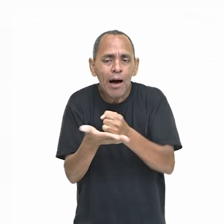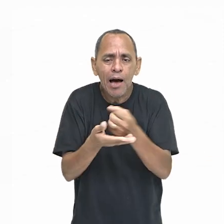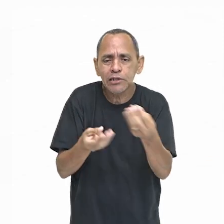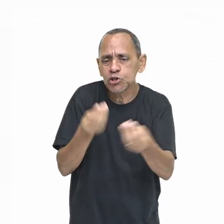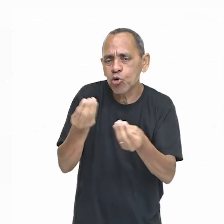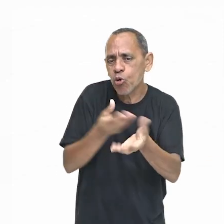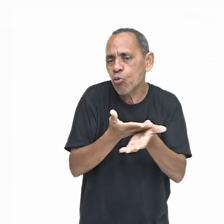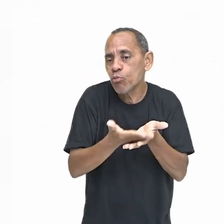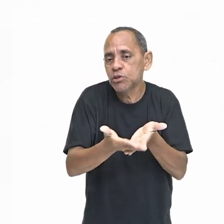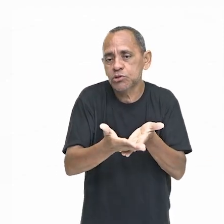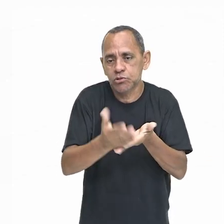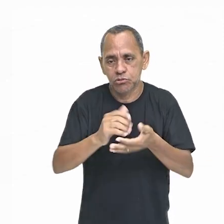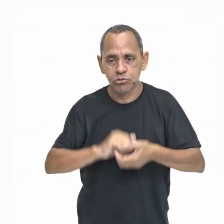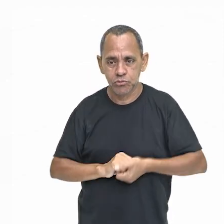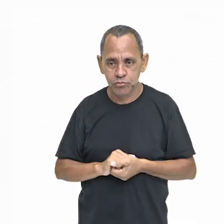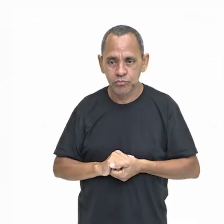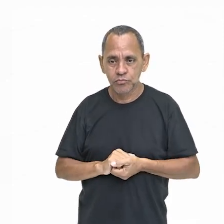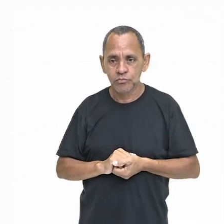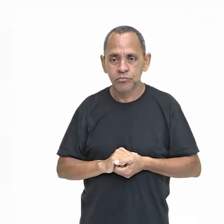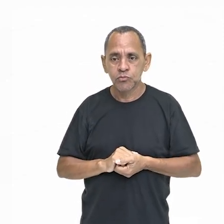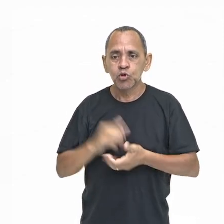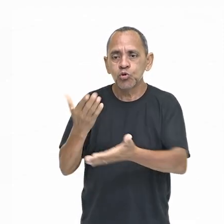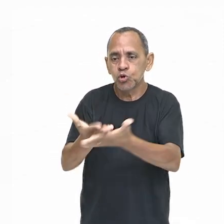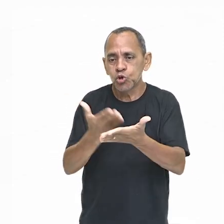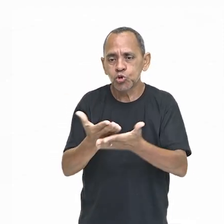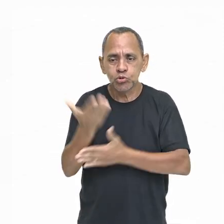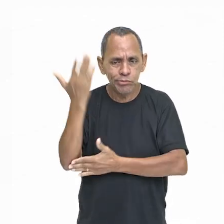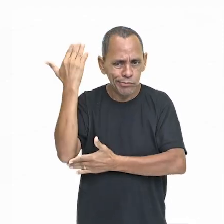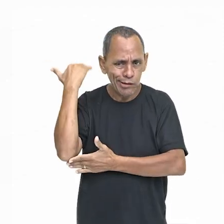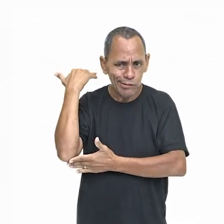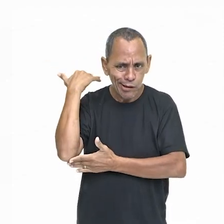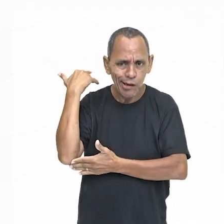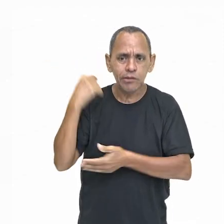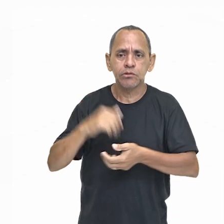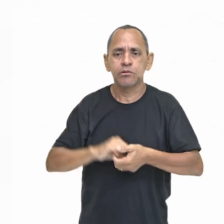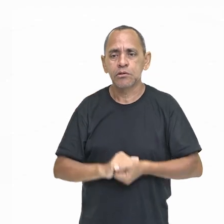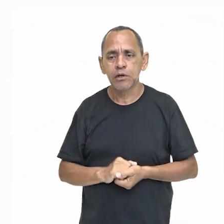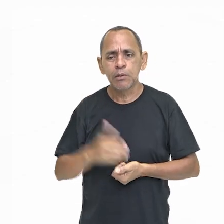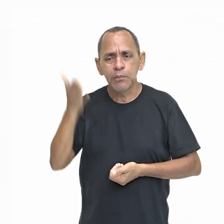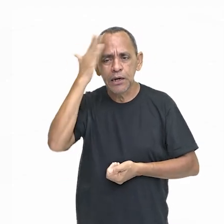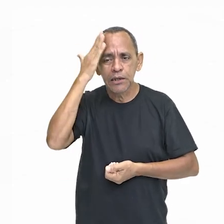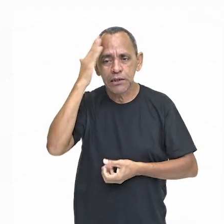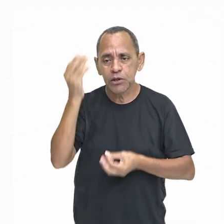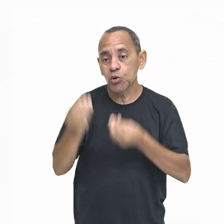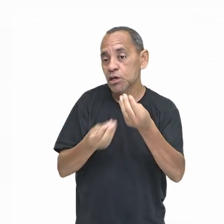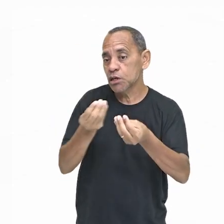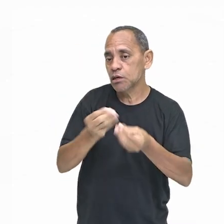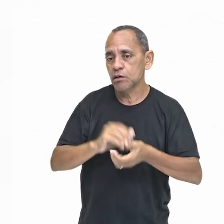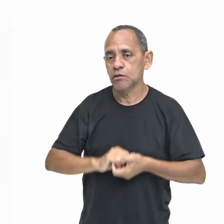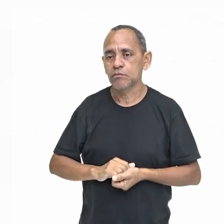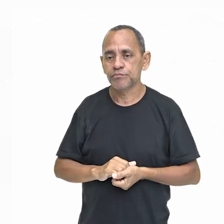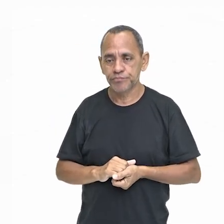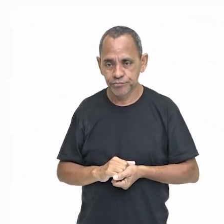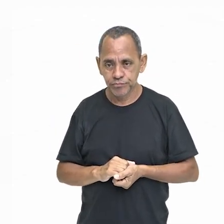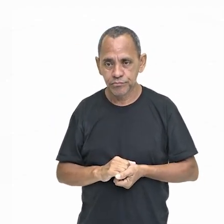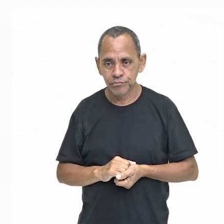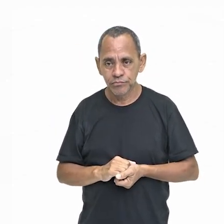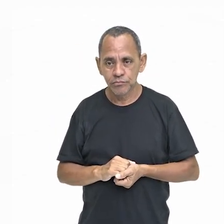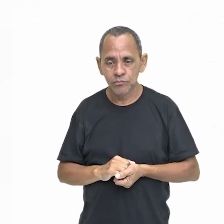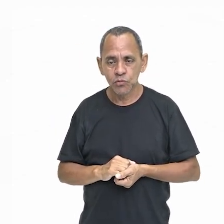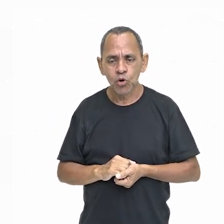história, por exemplo, um estudo do passado para compreender quais foram